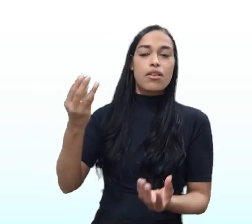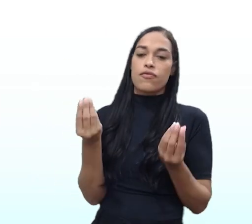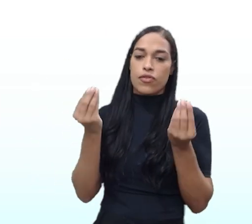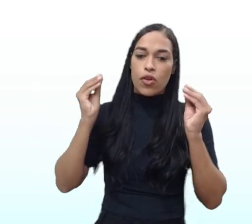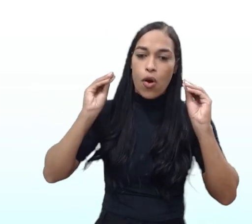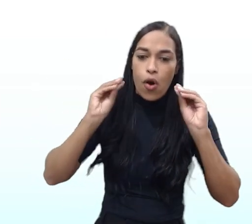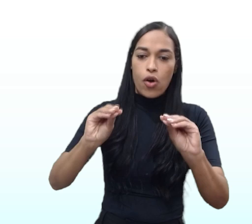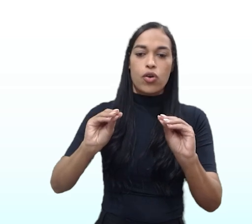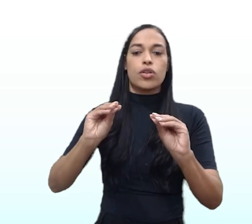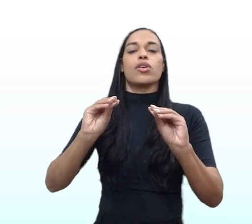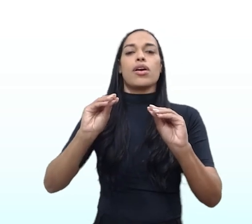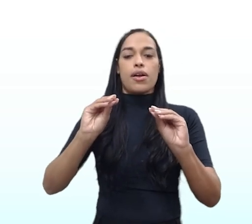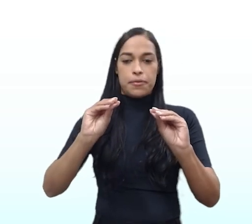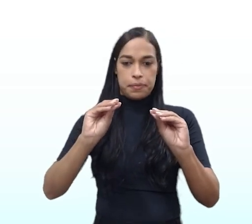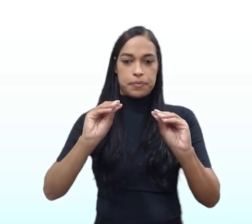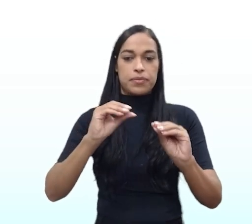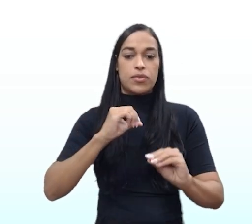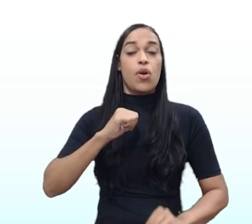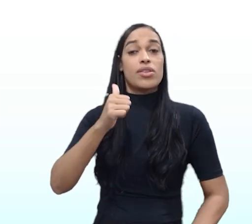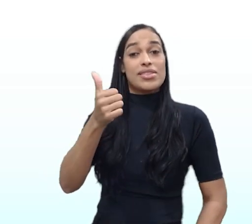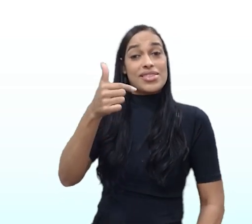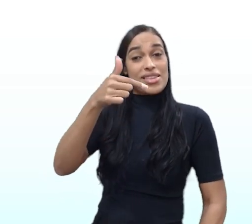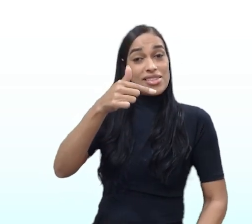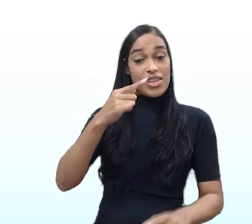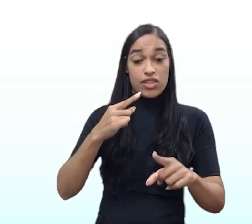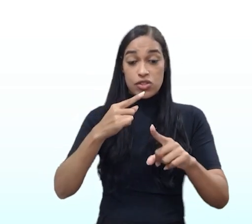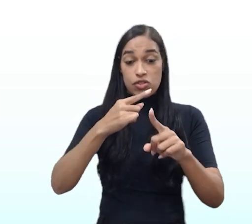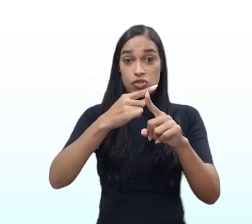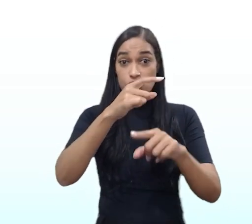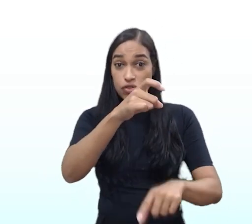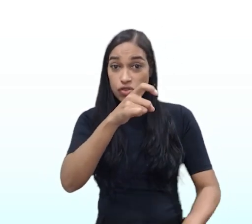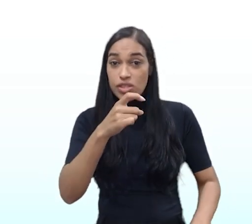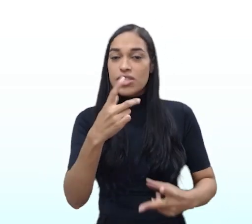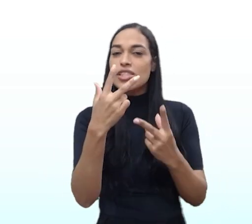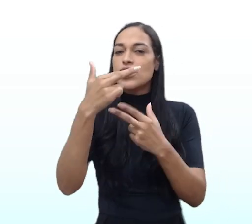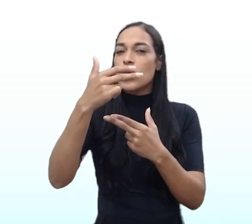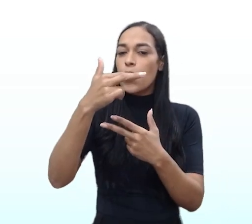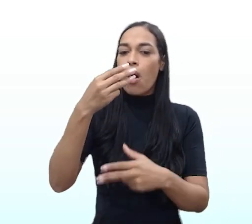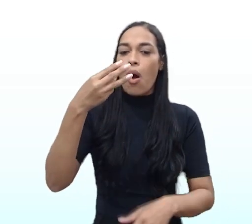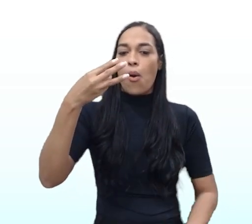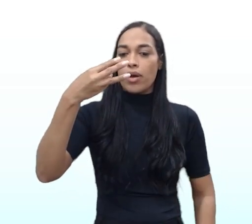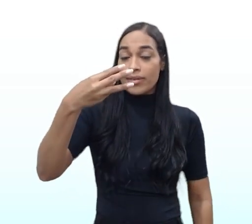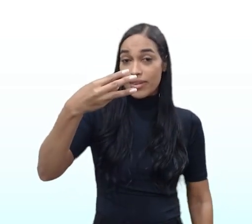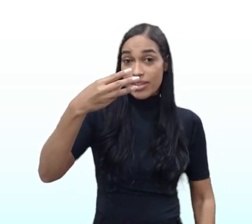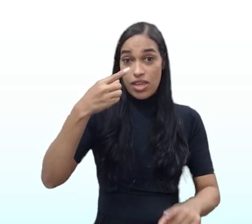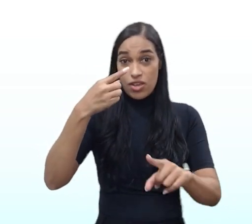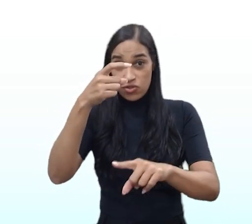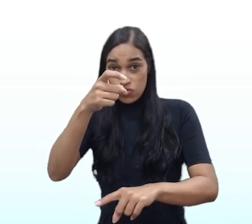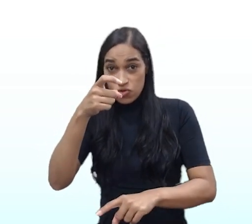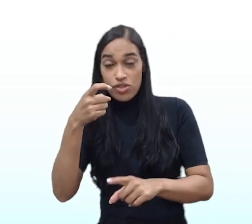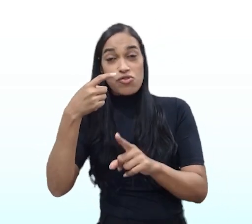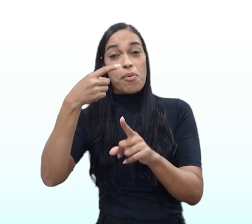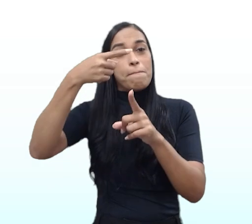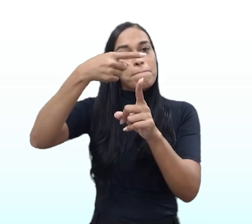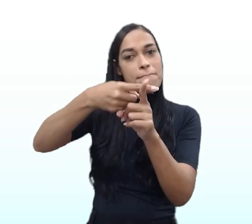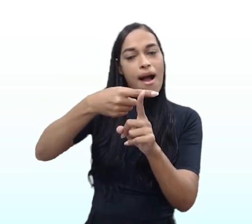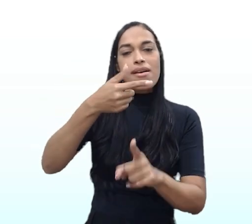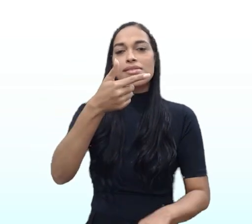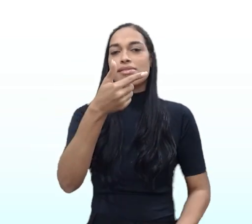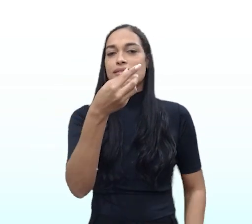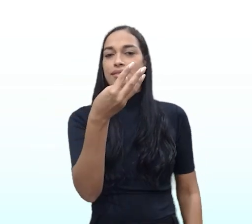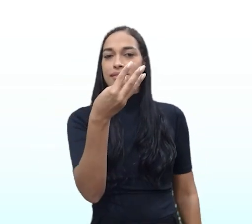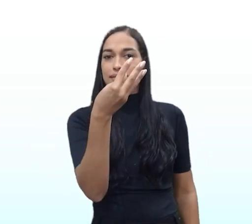630. Já vou colocar aqui para vocês. Então, eu tenho 17x igual a 3x mais 630.